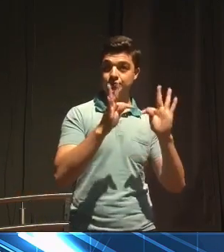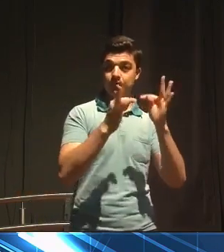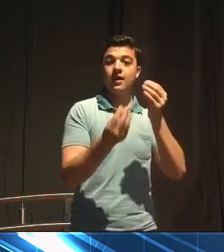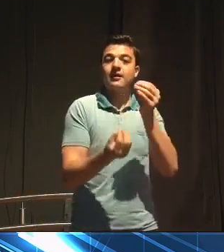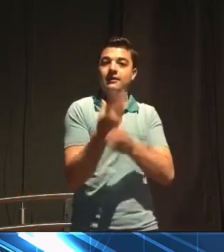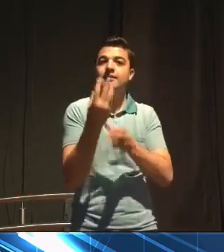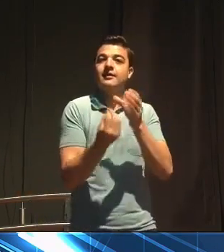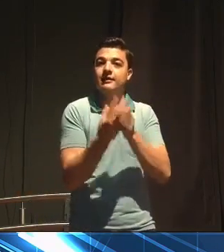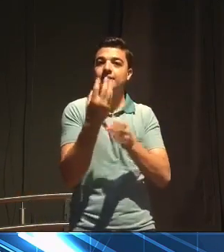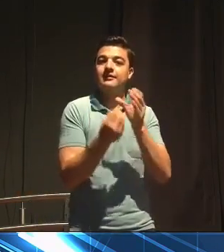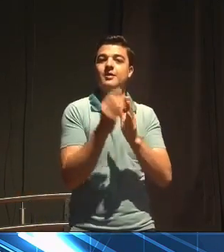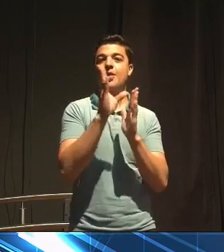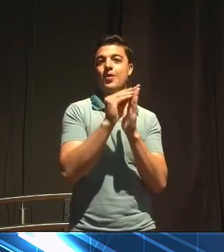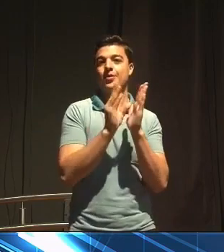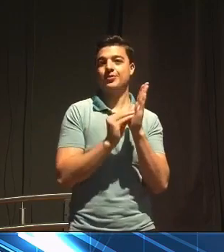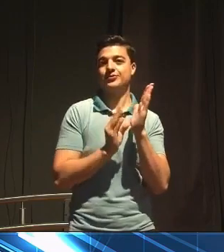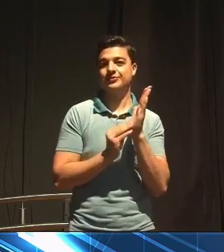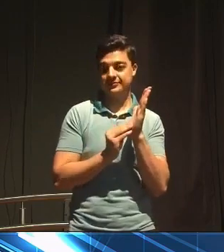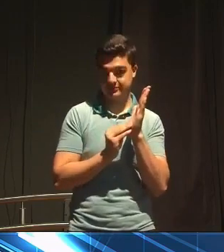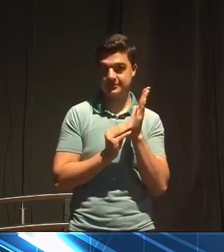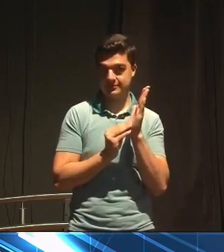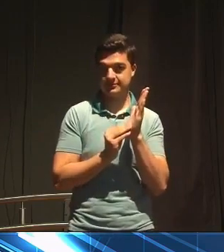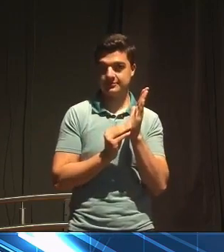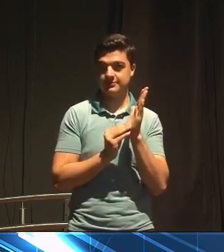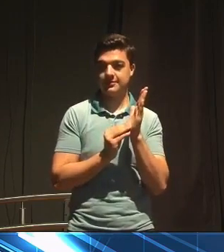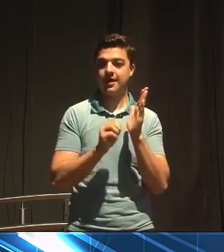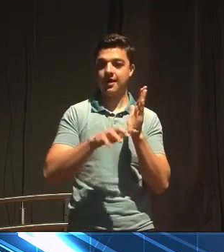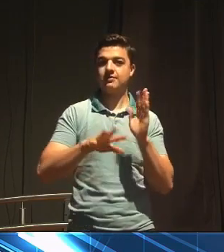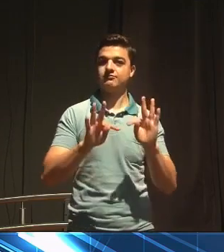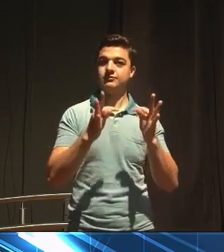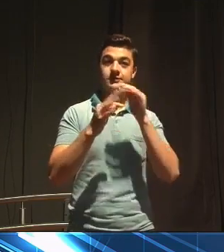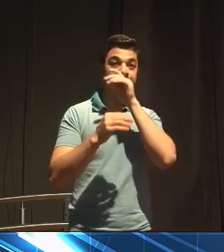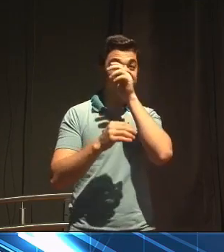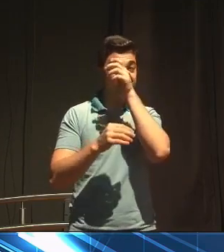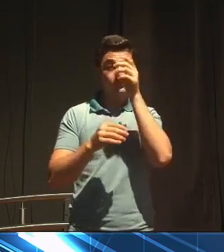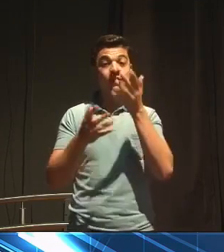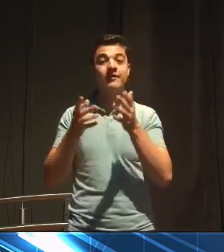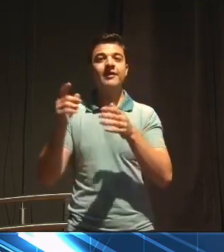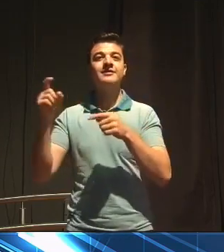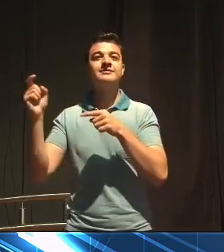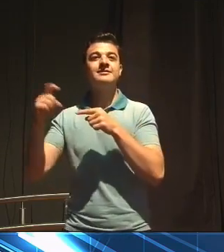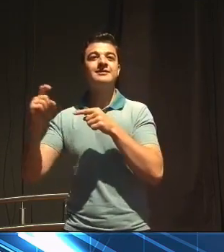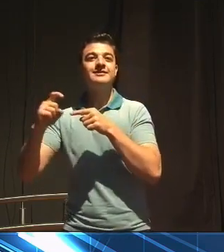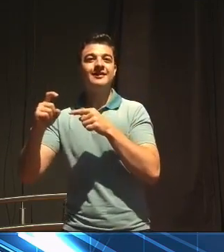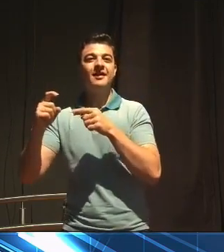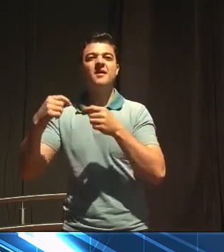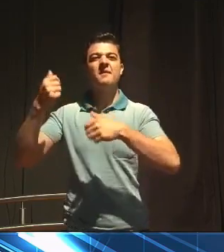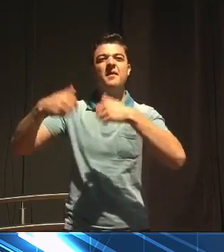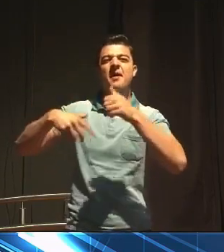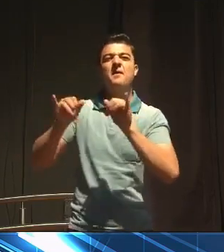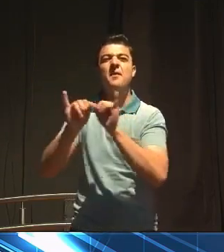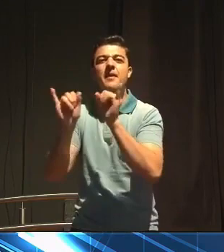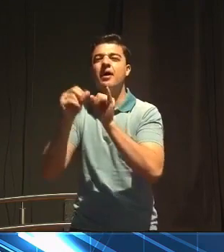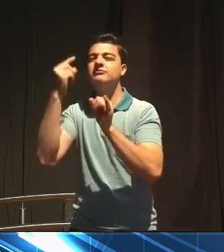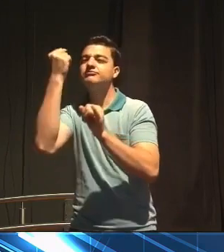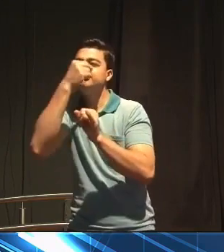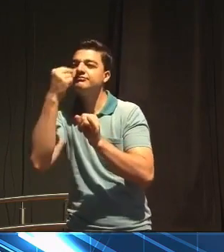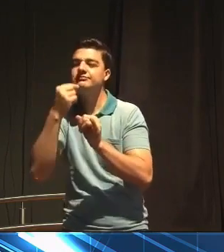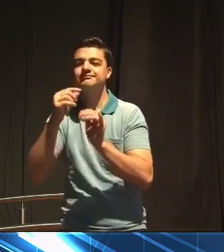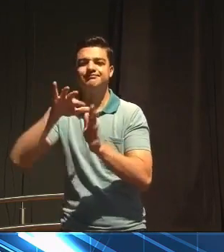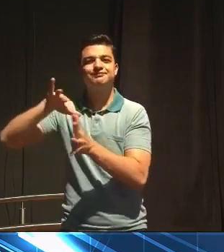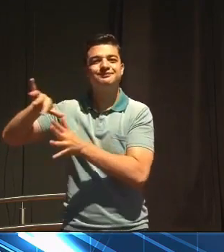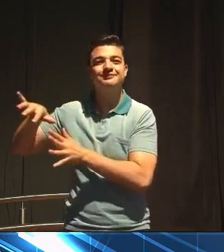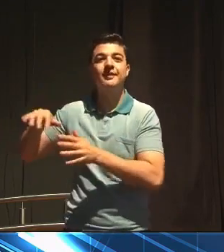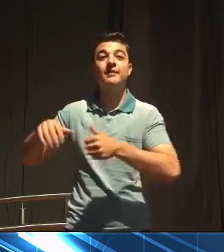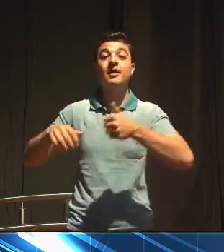invés de postar um TikTok falando uma coisa irrelevante, eu vou postar um TikTok explicando o que é QA, explicando